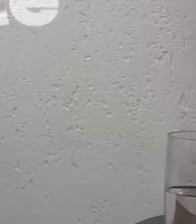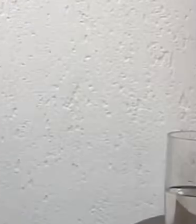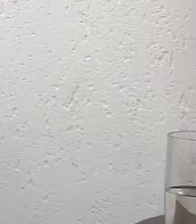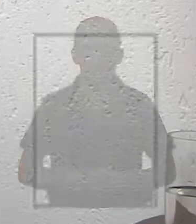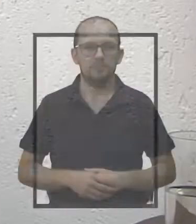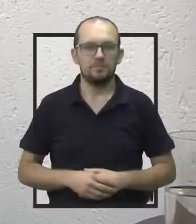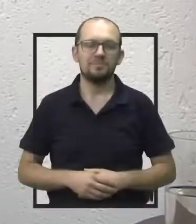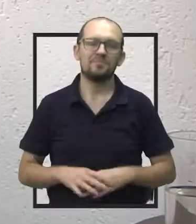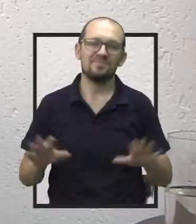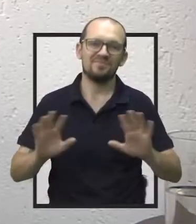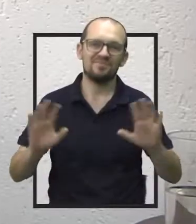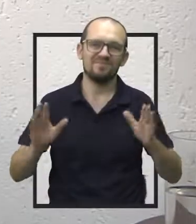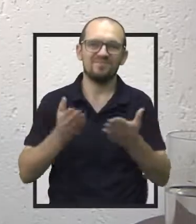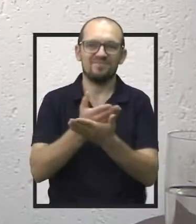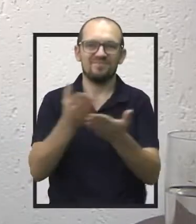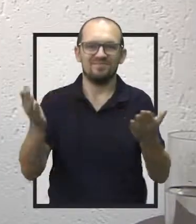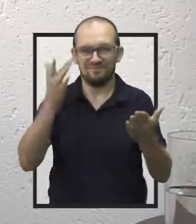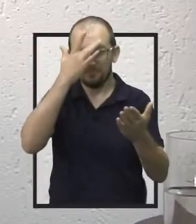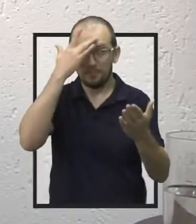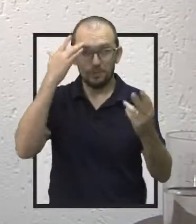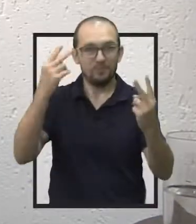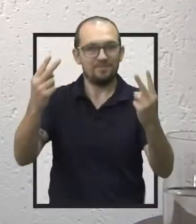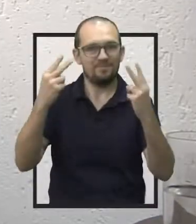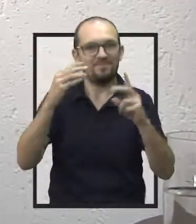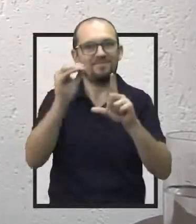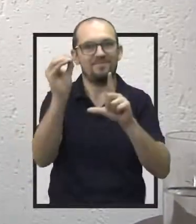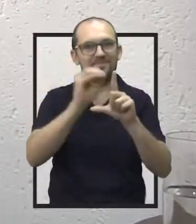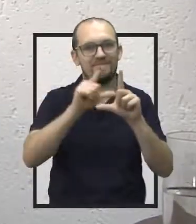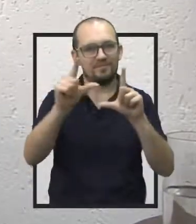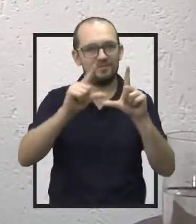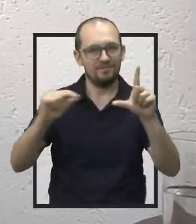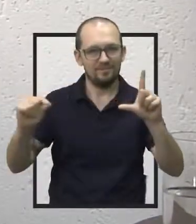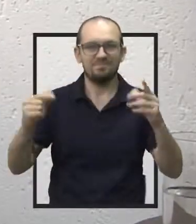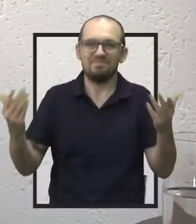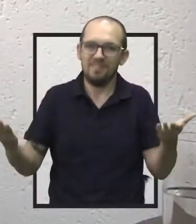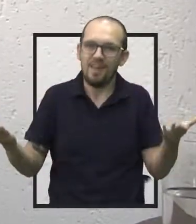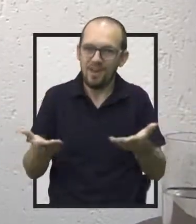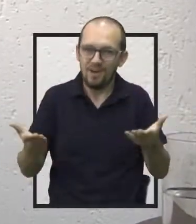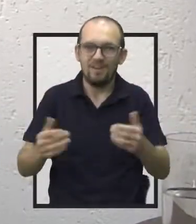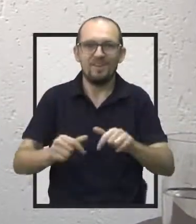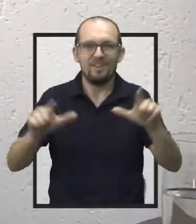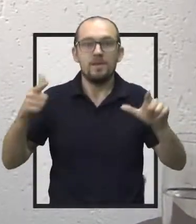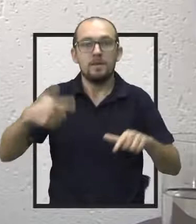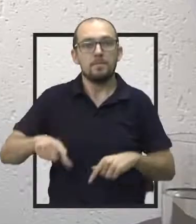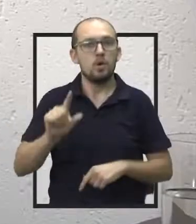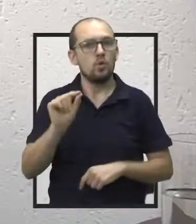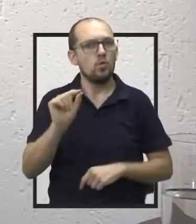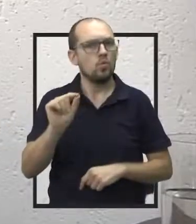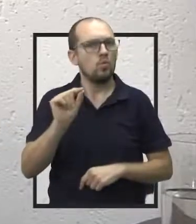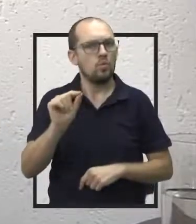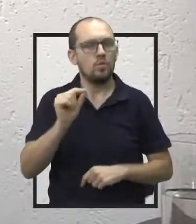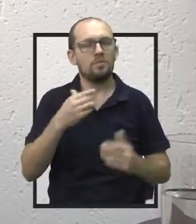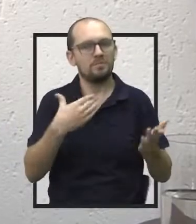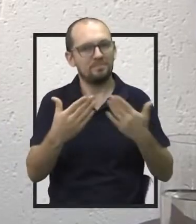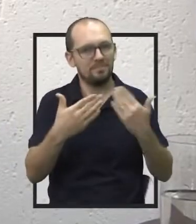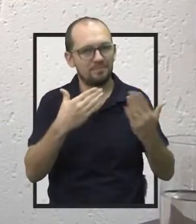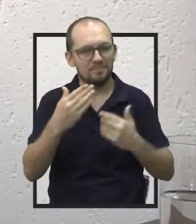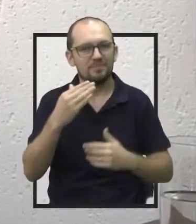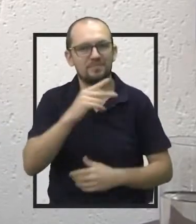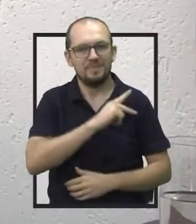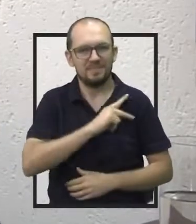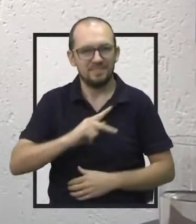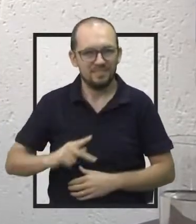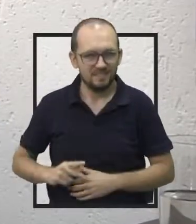olá pra você é ligado na tv câmara já o está entrando no ar mais uma edição do programa a palavra do